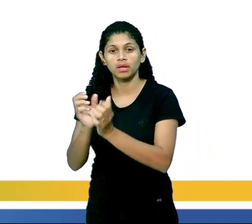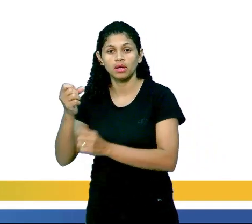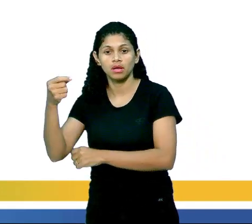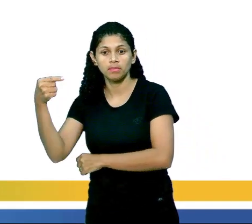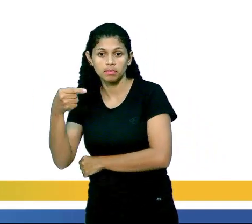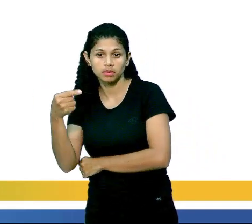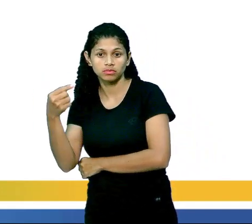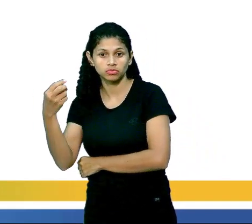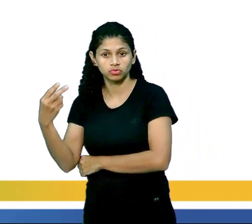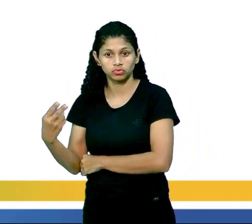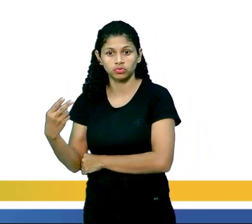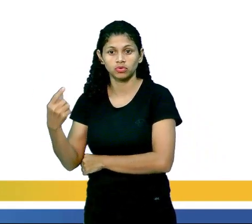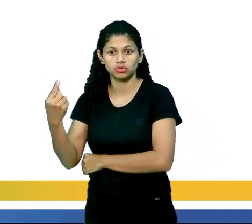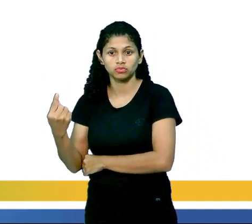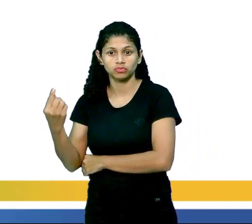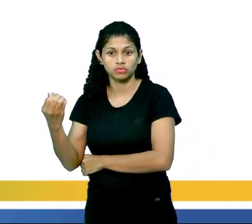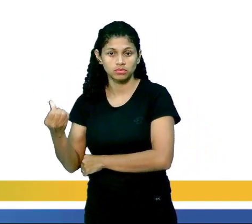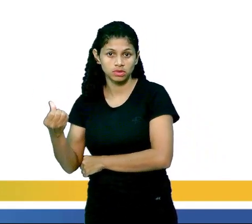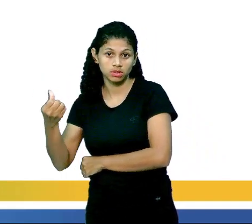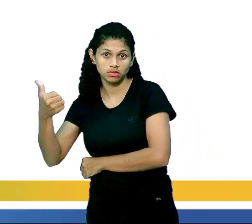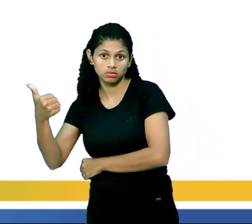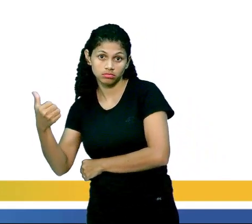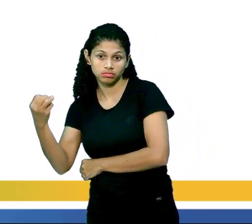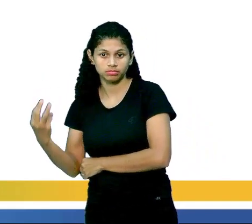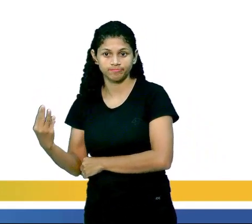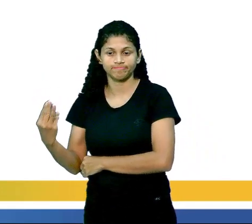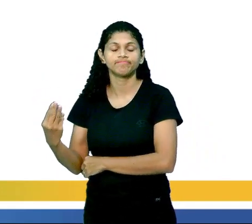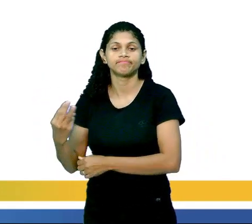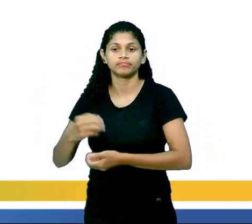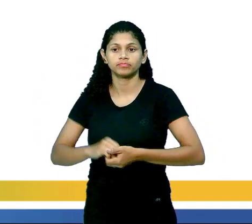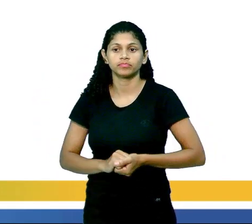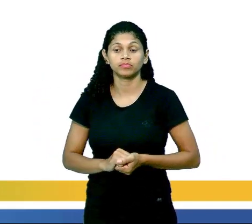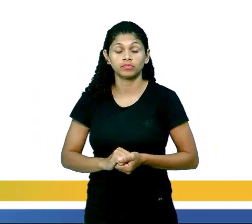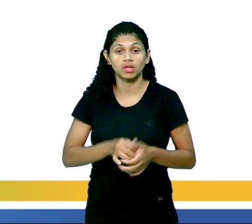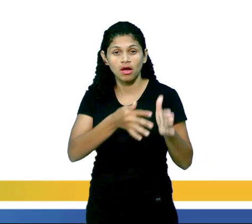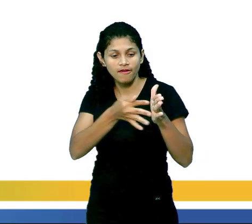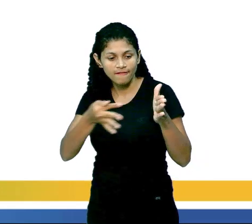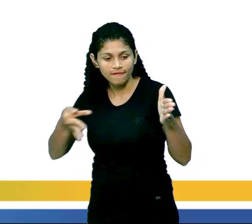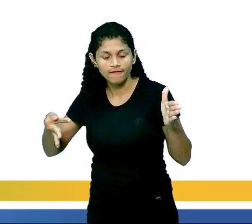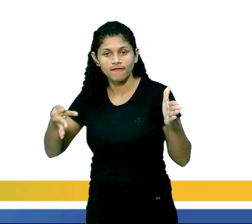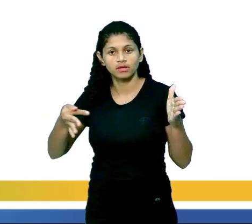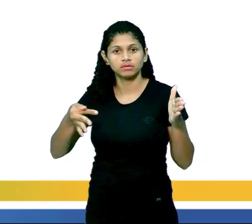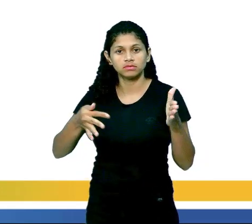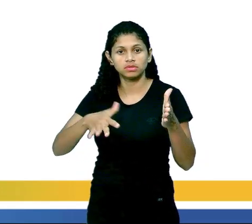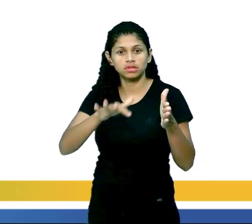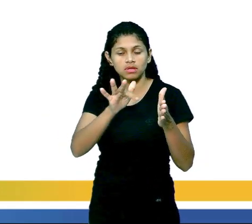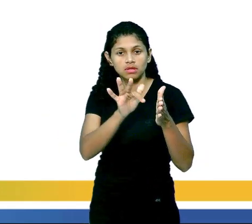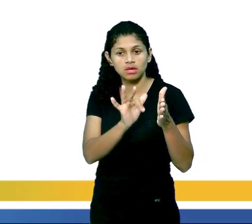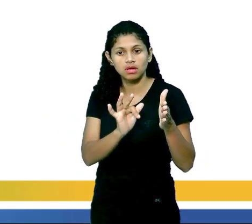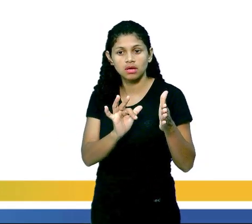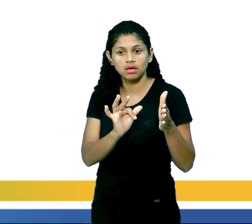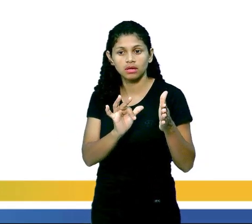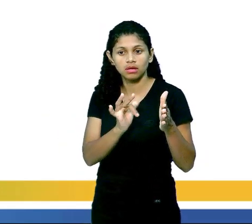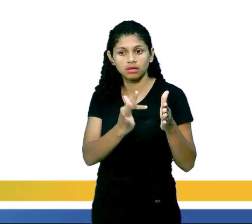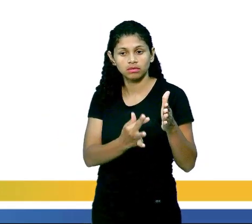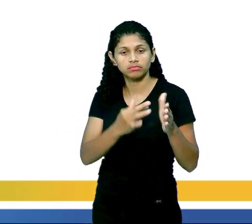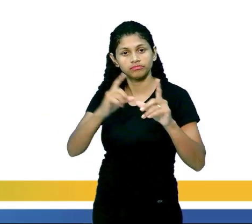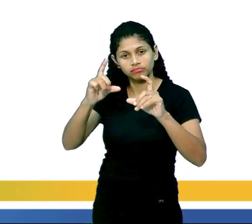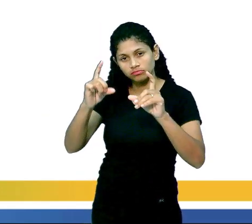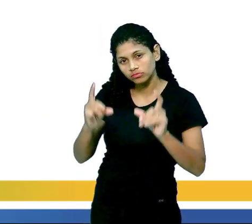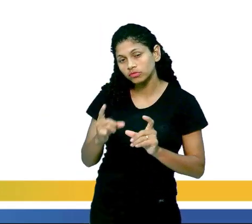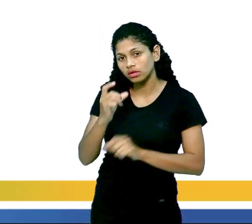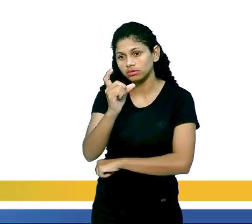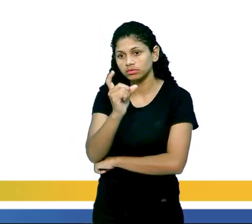de formação, né, com a lei de formação, o f de x é igual a x² menos 3.